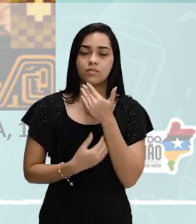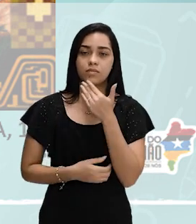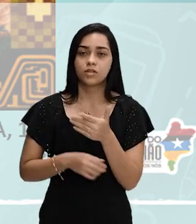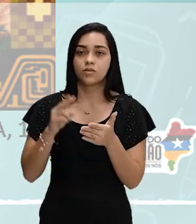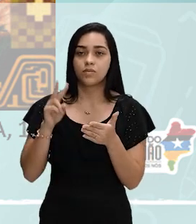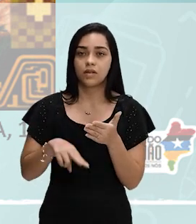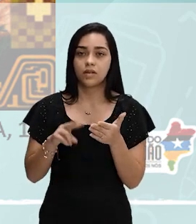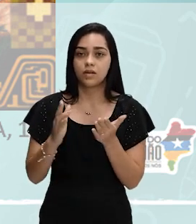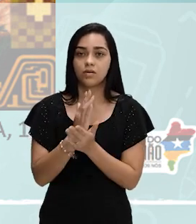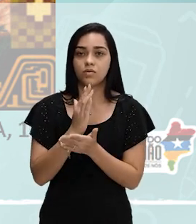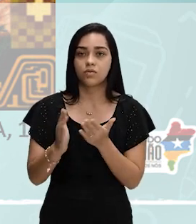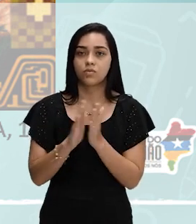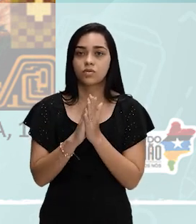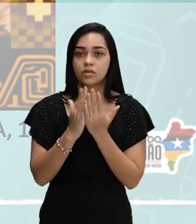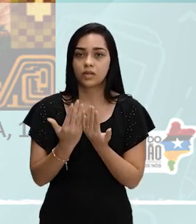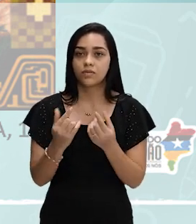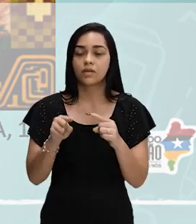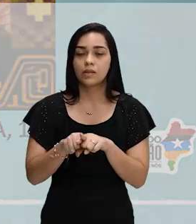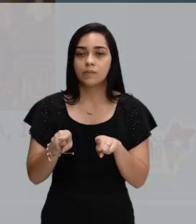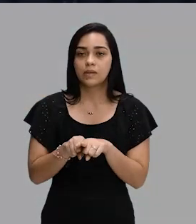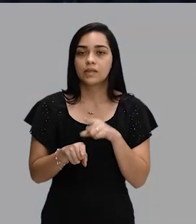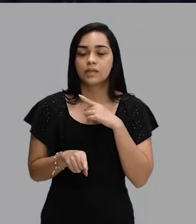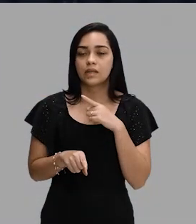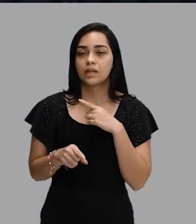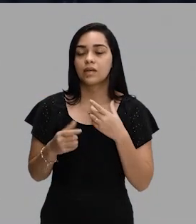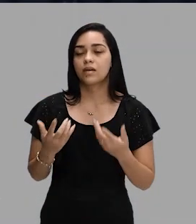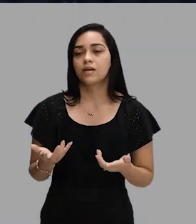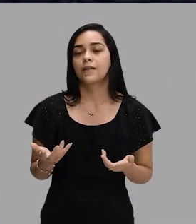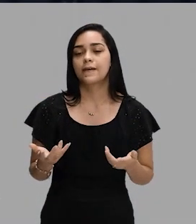lerem os livros e fazem